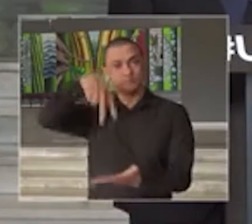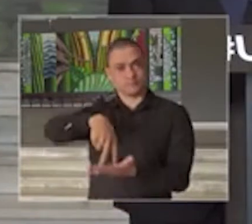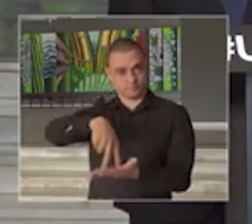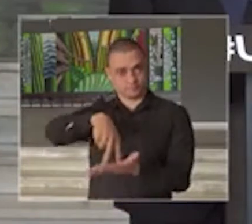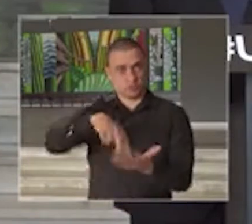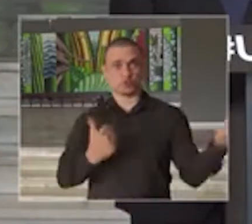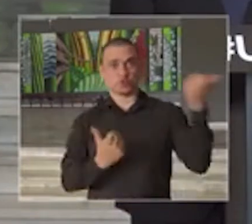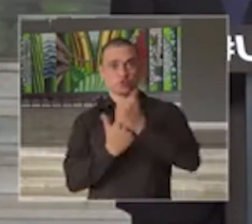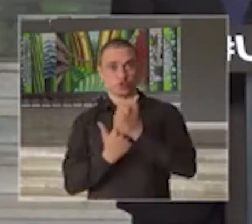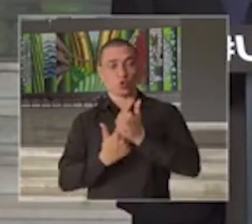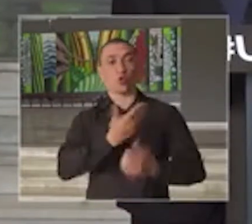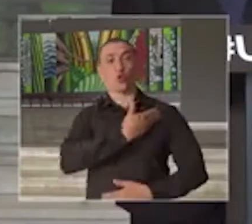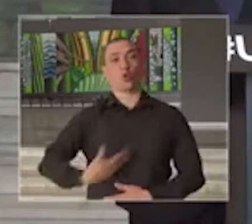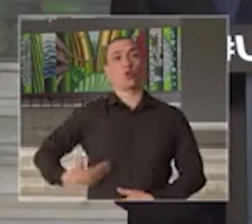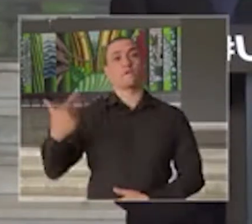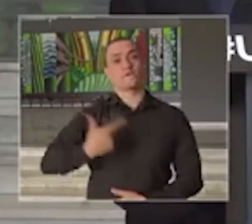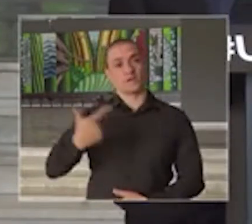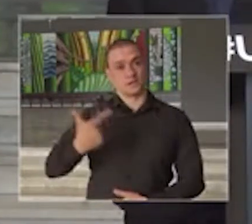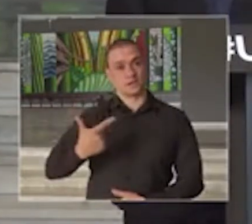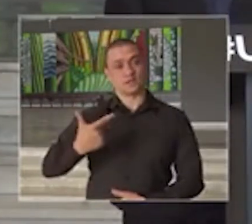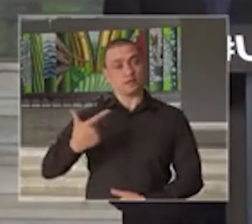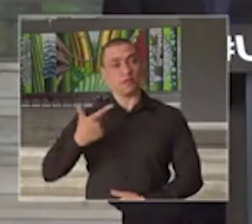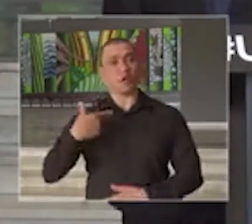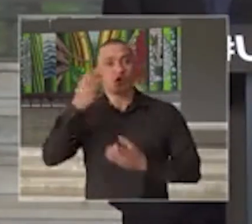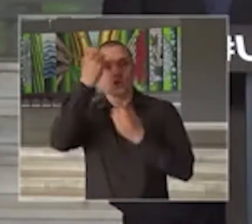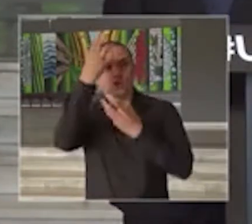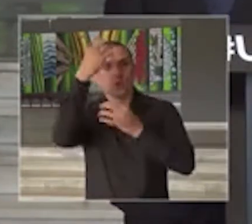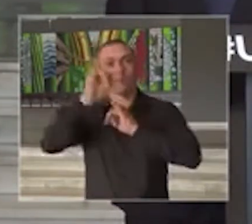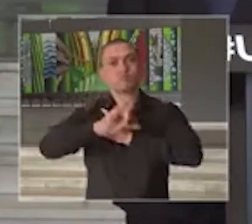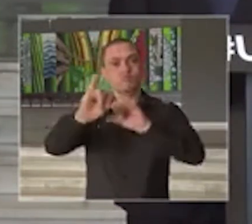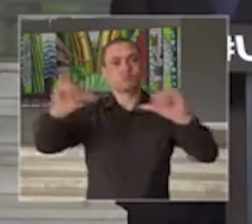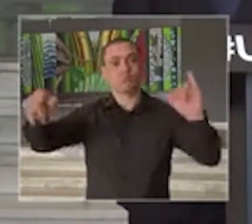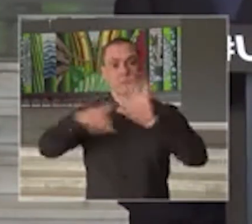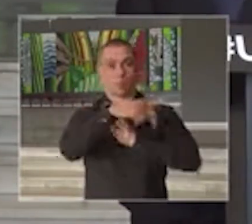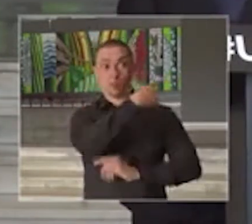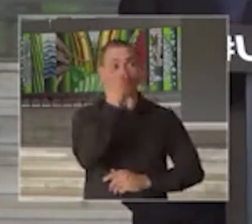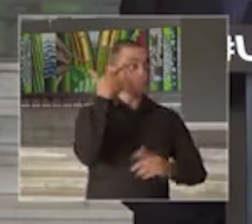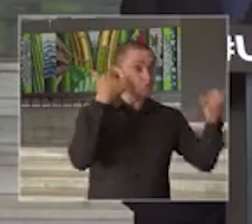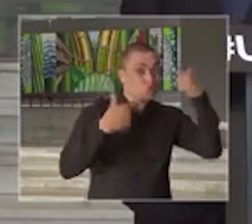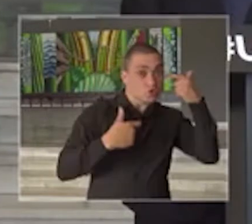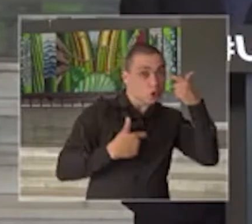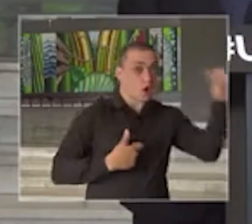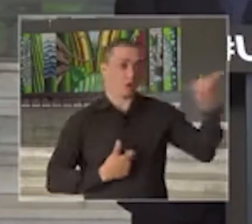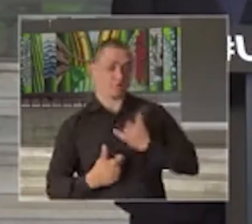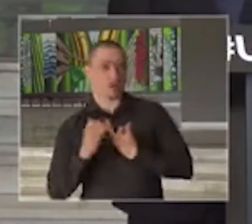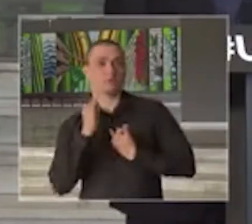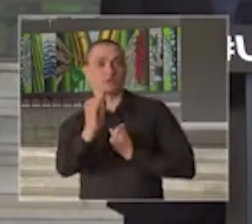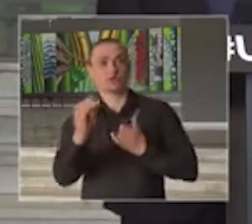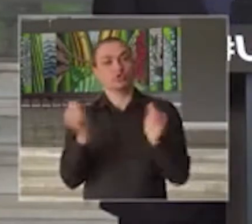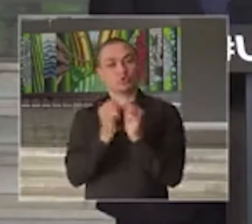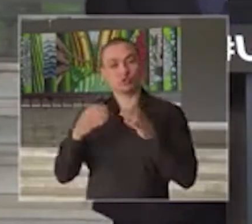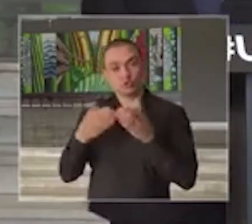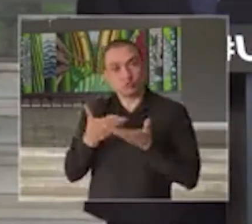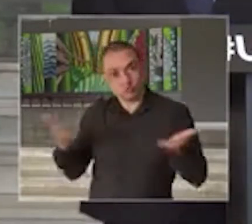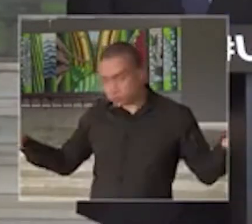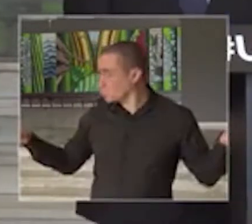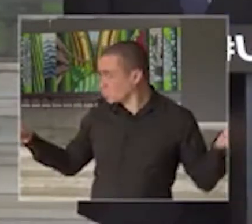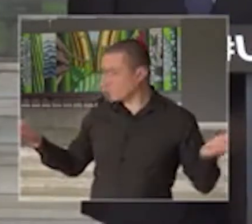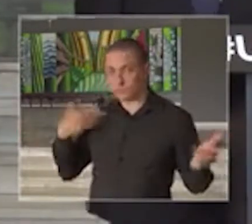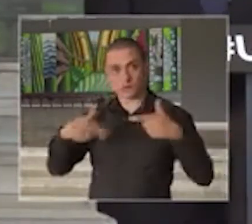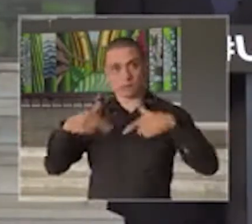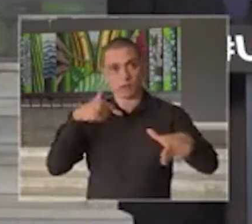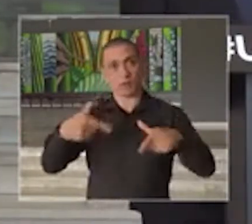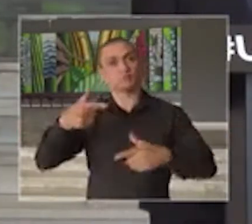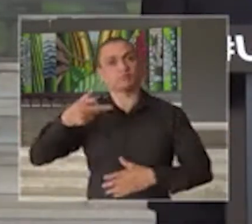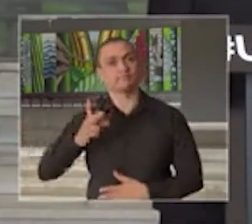na condição de vice governador transmitindo as mensagens do nosso governador joão dória junto com a nossa equipe de trabalho